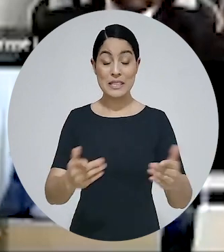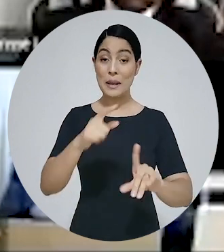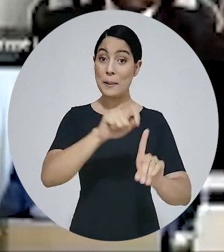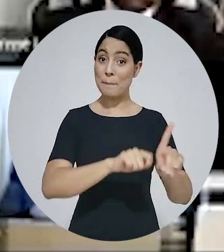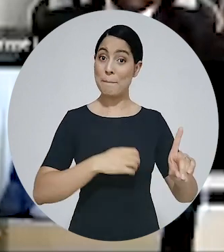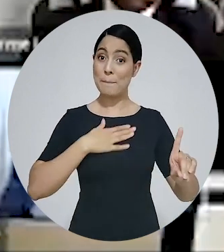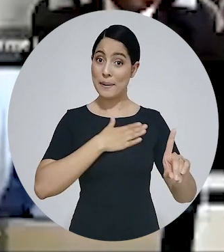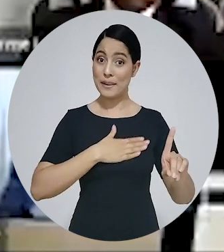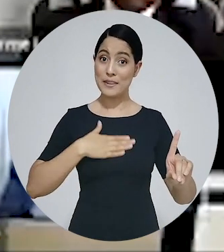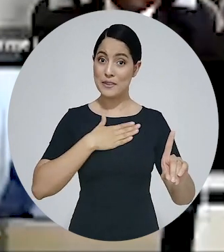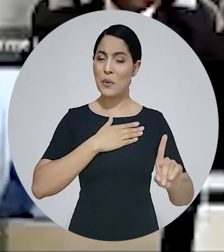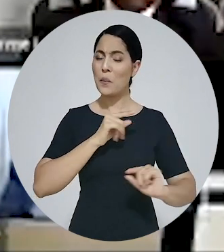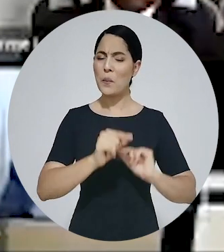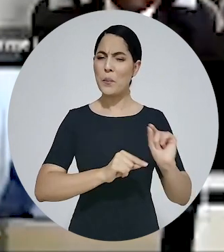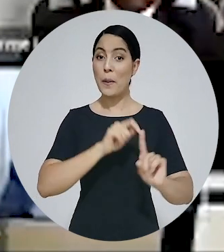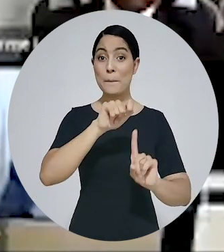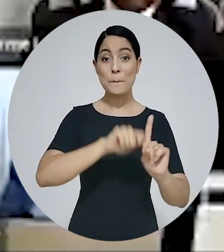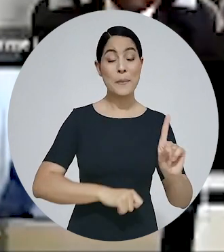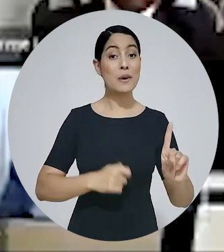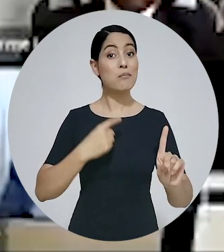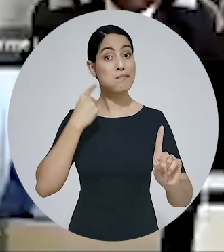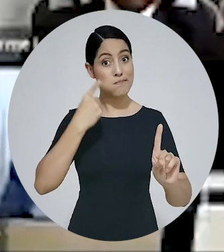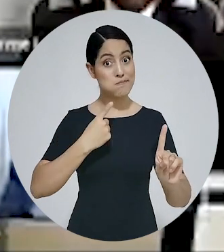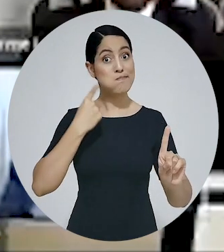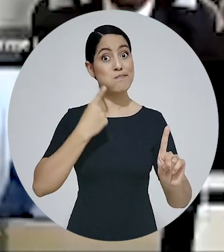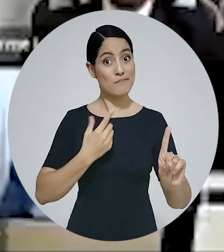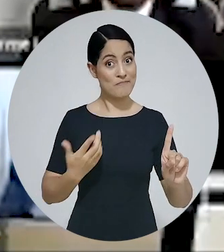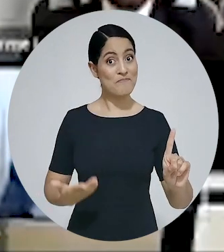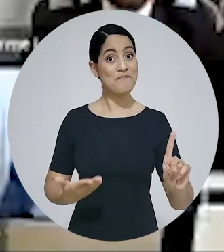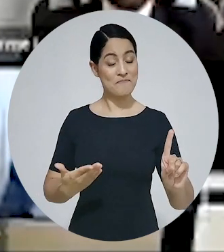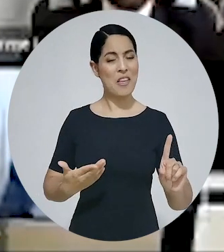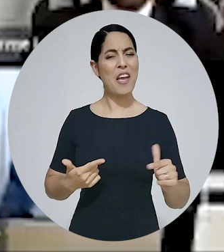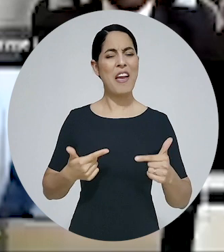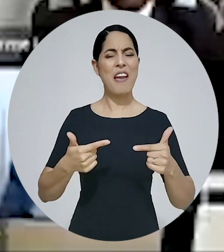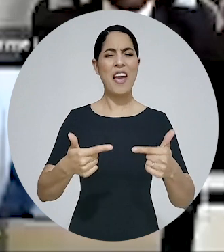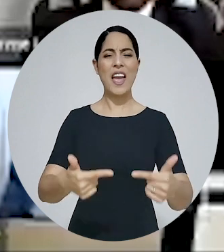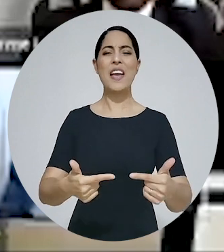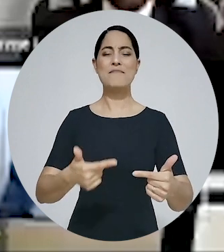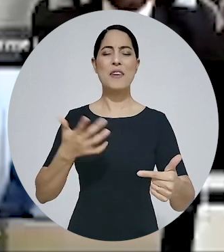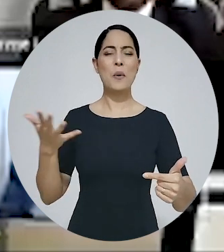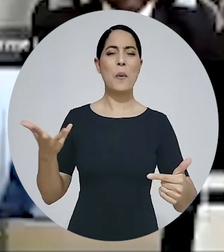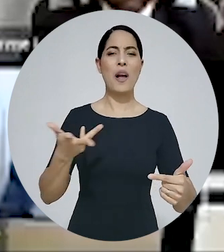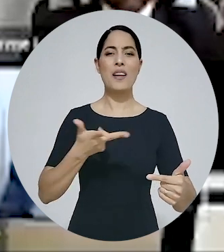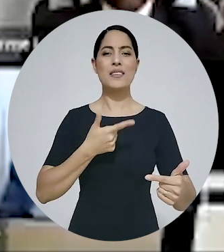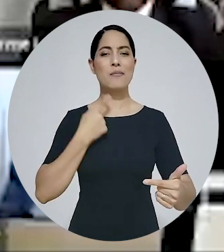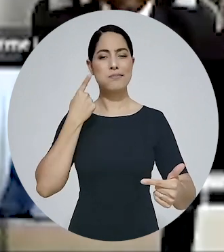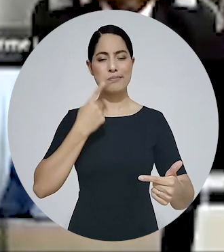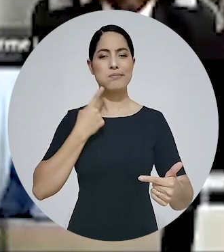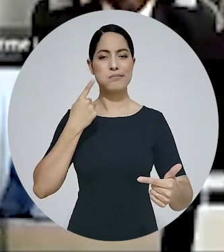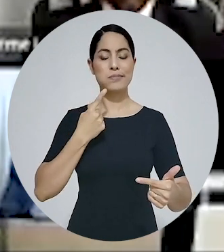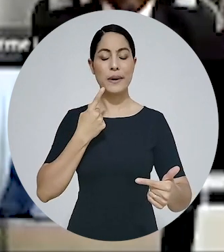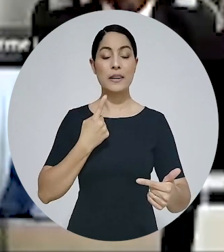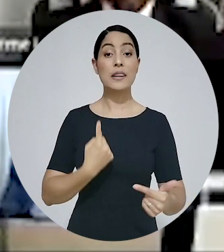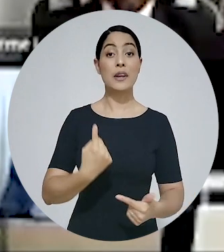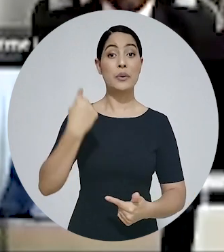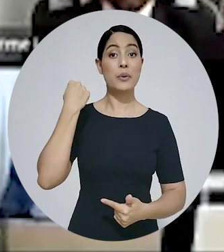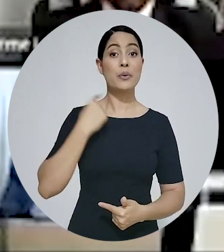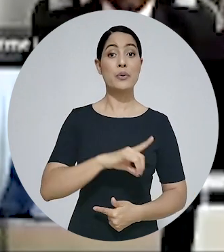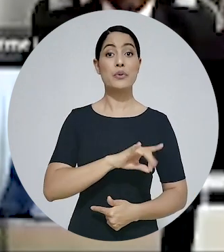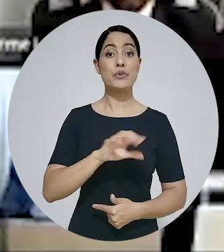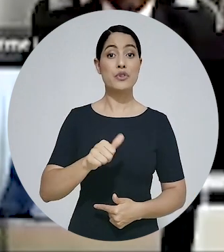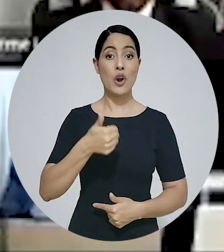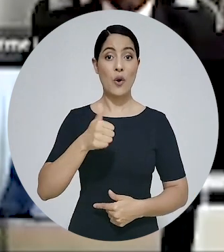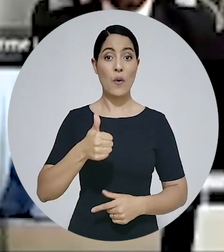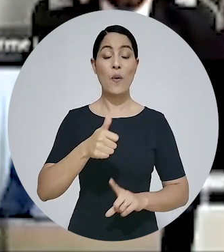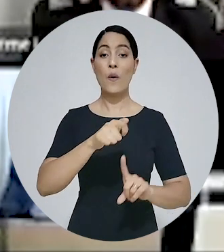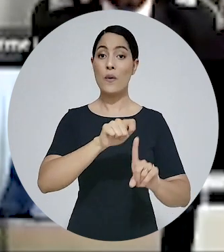das vocações, no mês de agosto, o mês do advocatus, daquele que exerce uma verdadeira vocação para o advogado. No último dia 11,